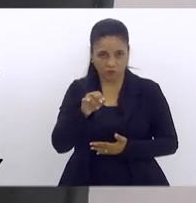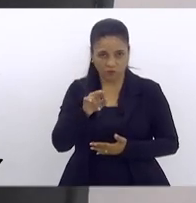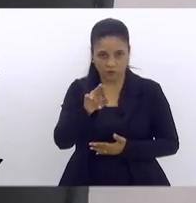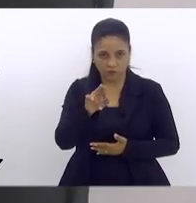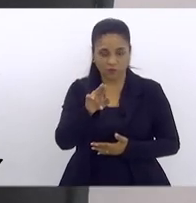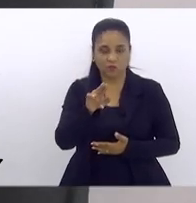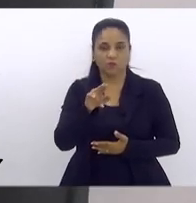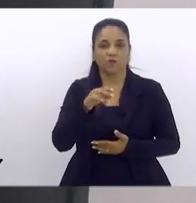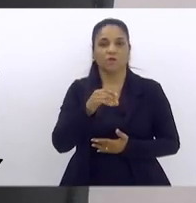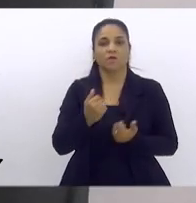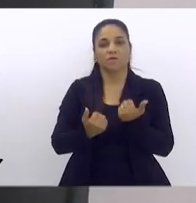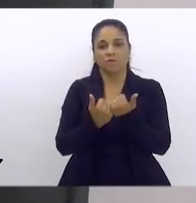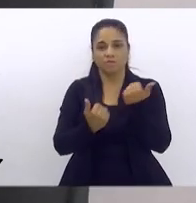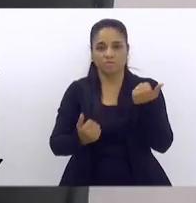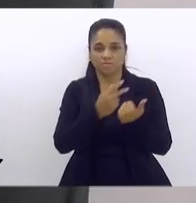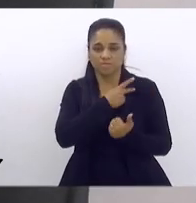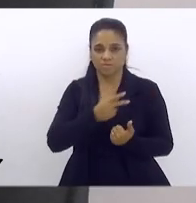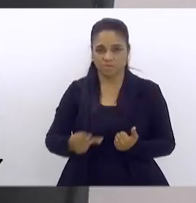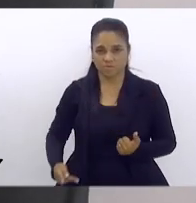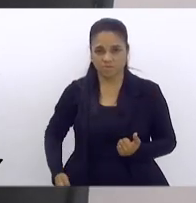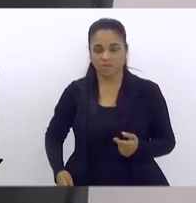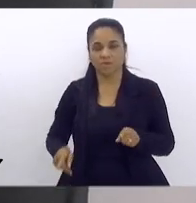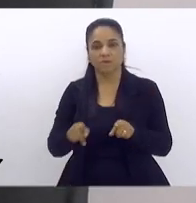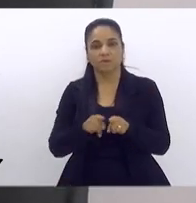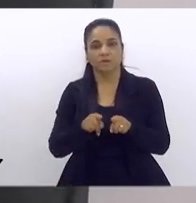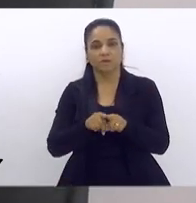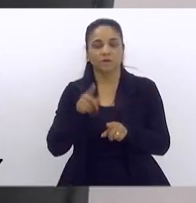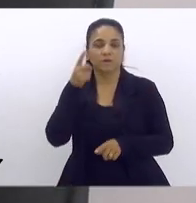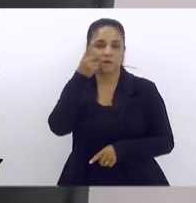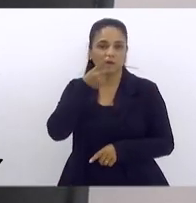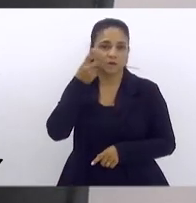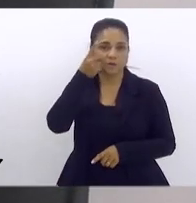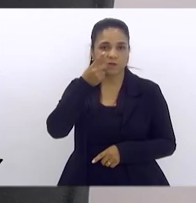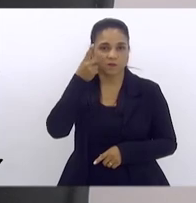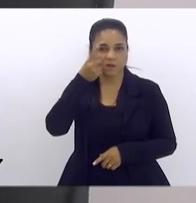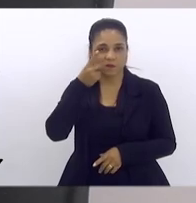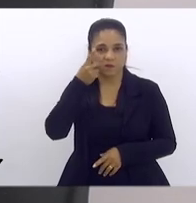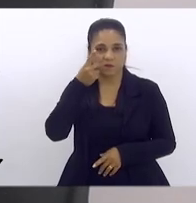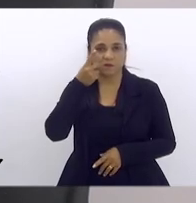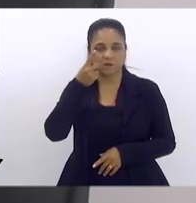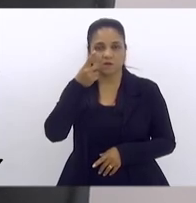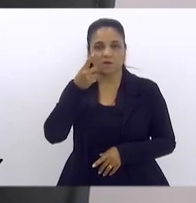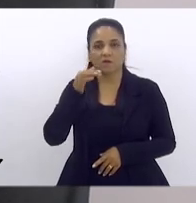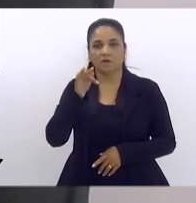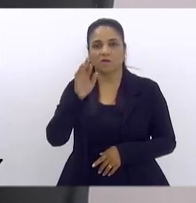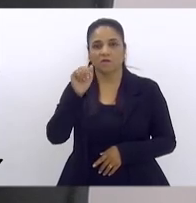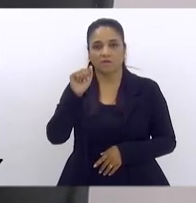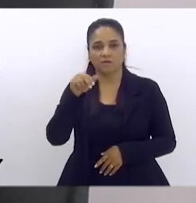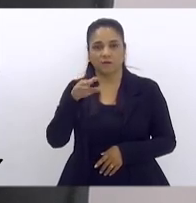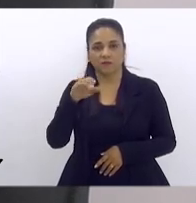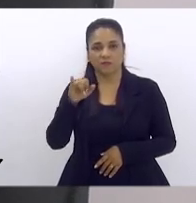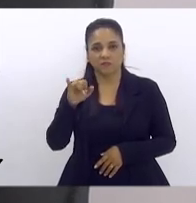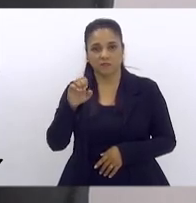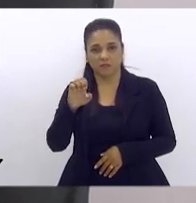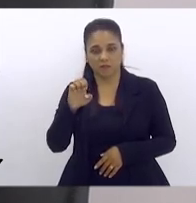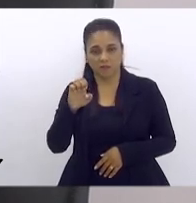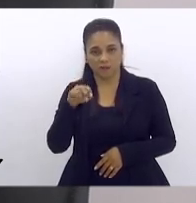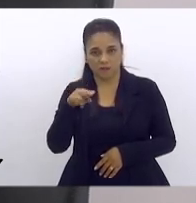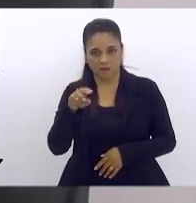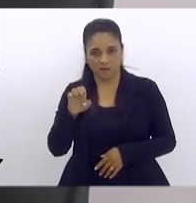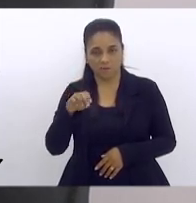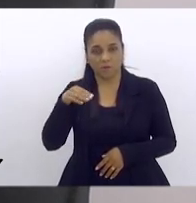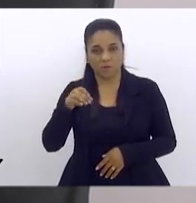vice-presidente e também da deputada Franciane Mota que está numa agenda externa